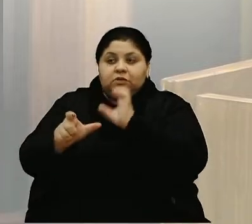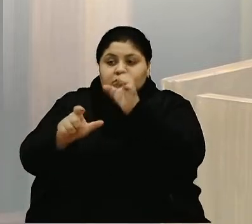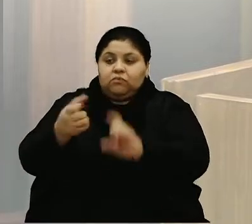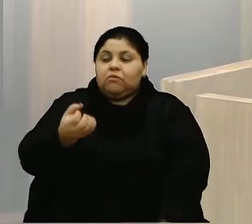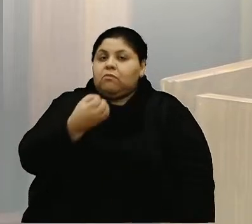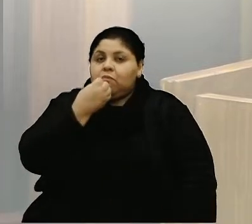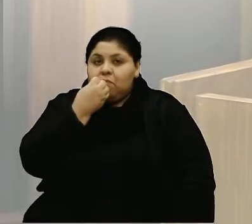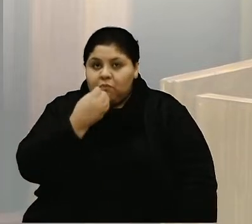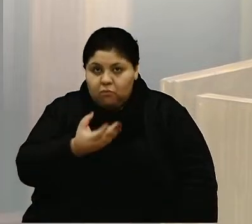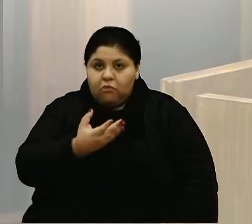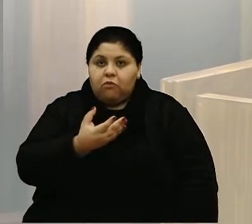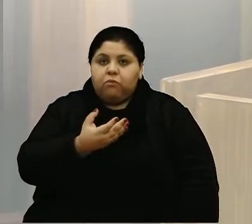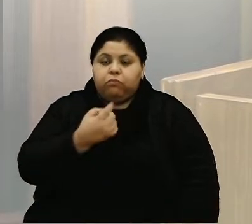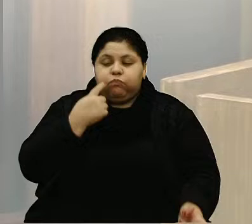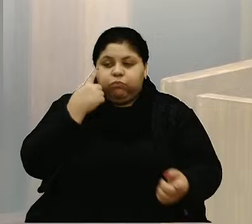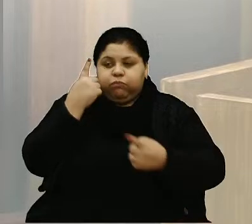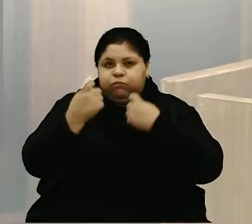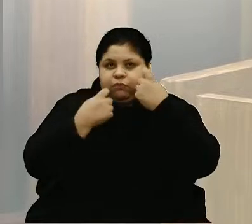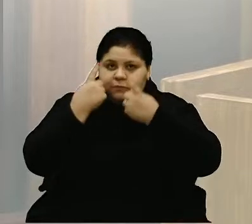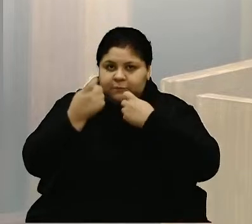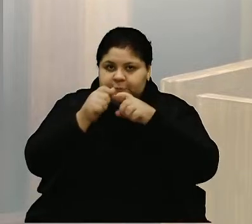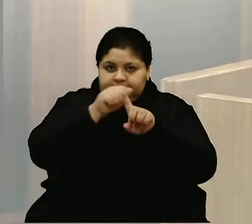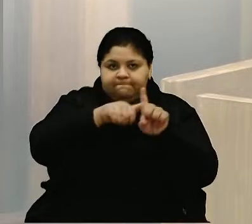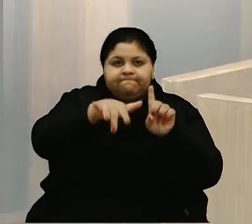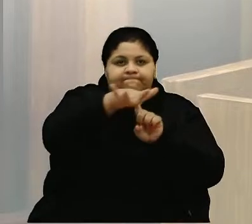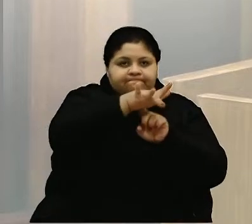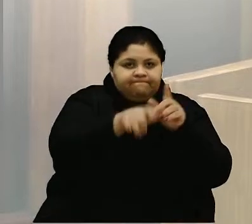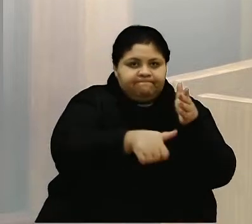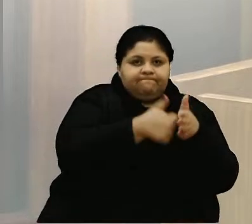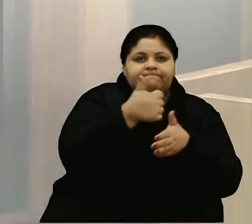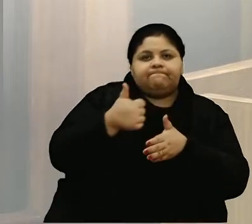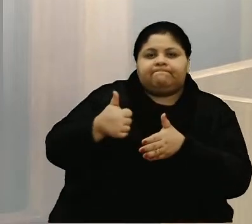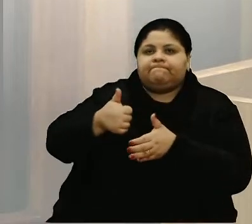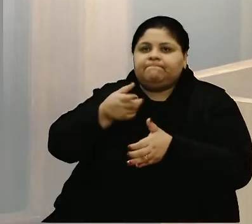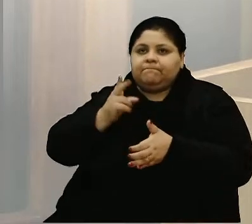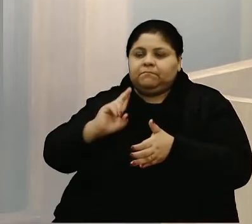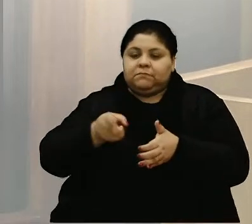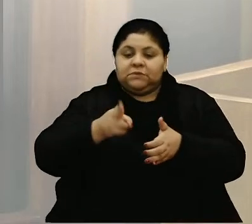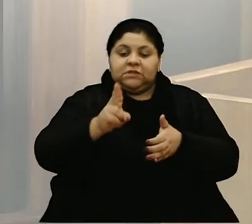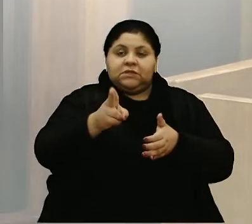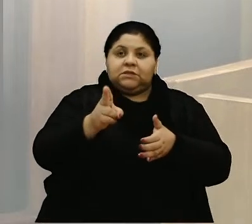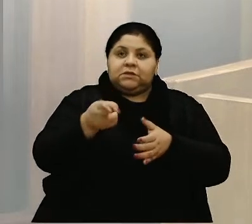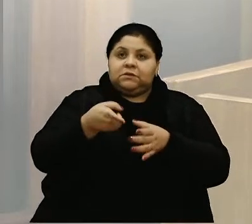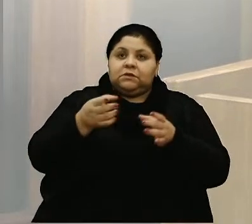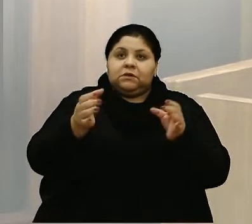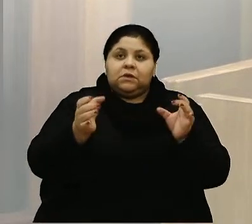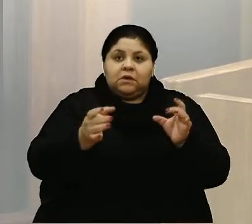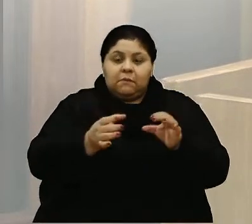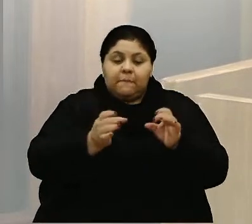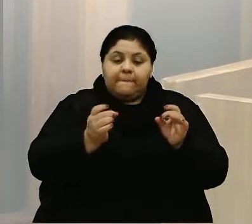que se preocupam com uma sociedade melhor, sempre dispostos a ajudar quem mais